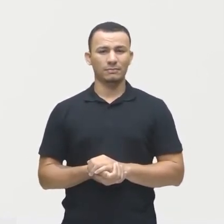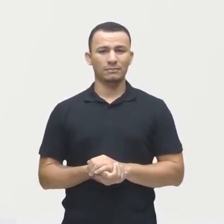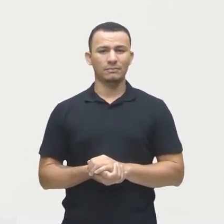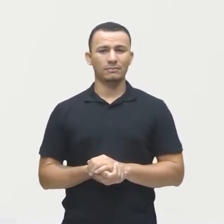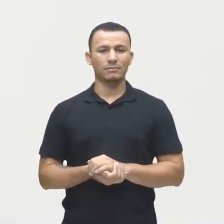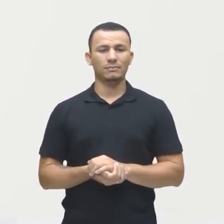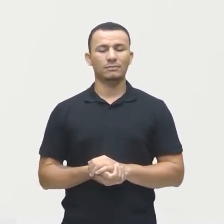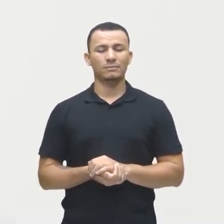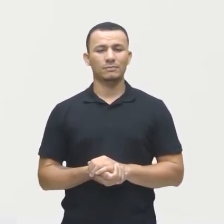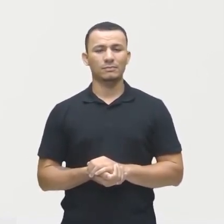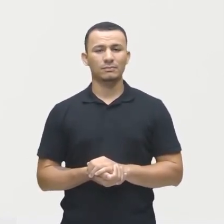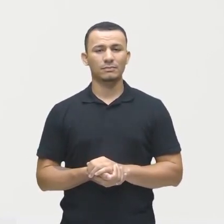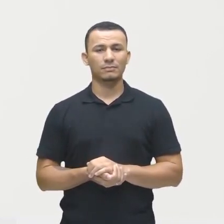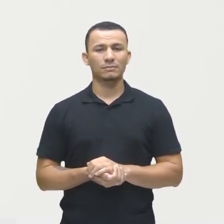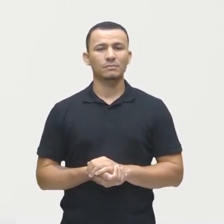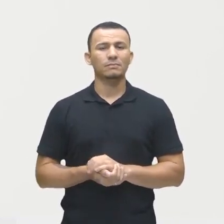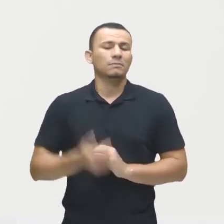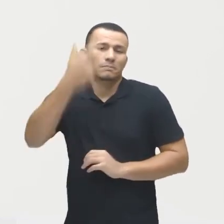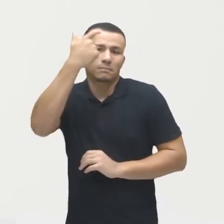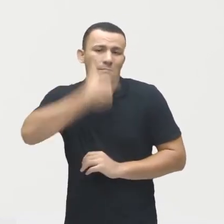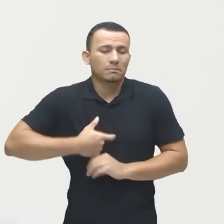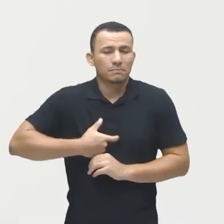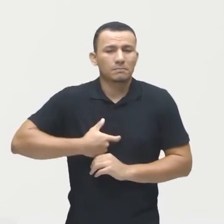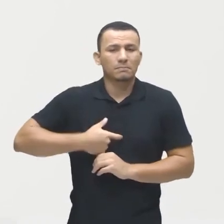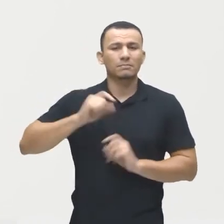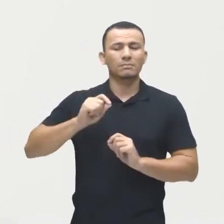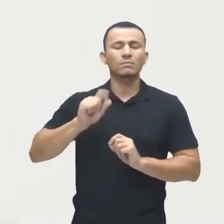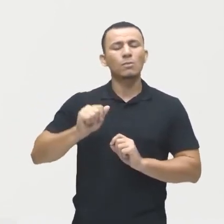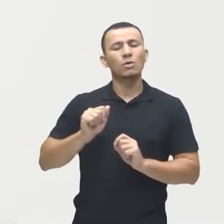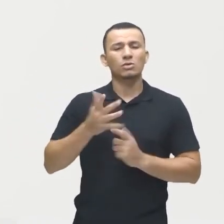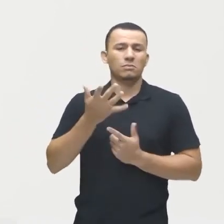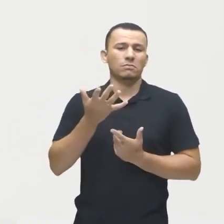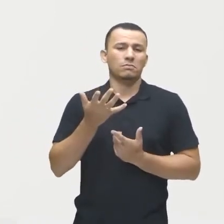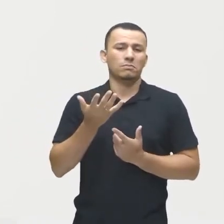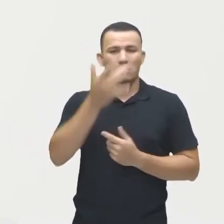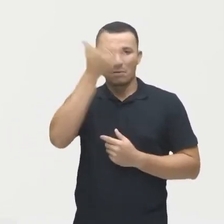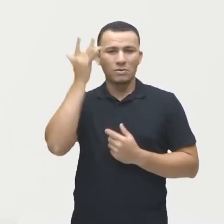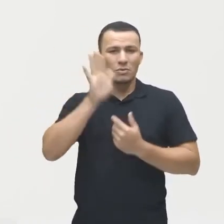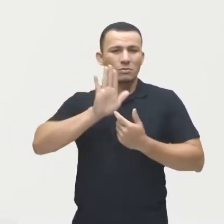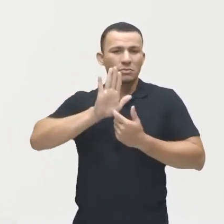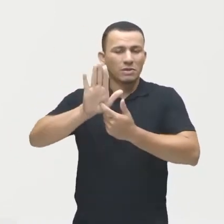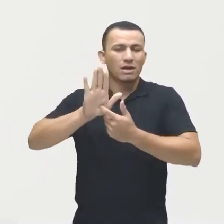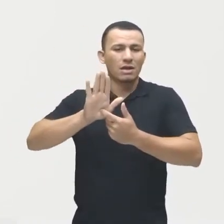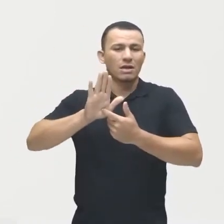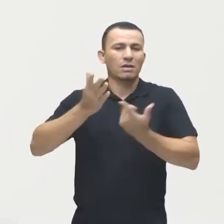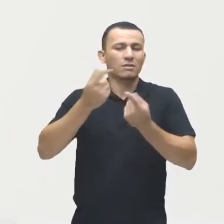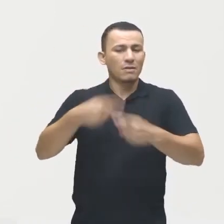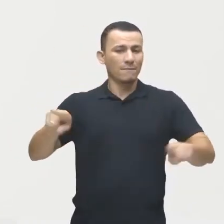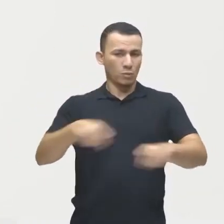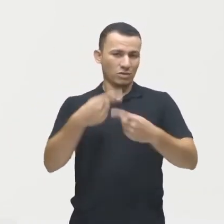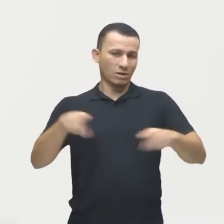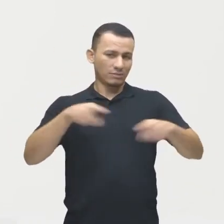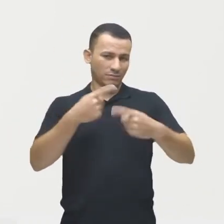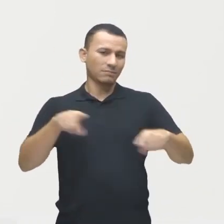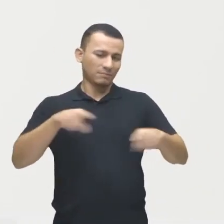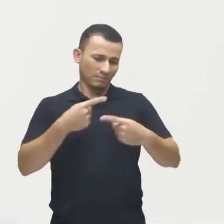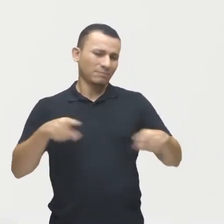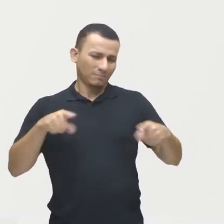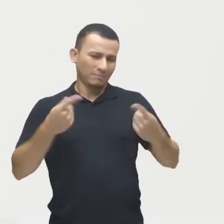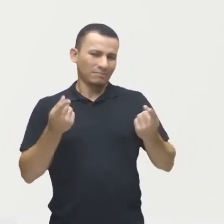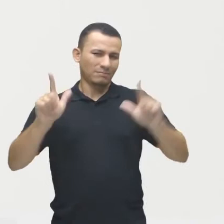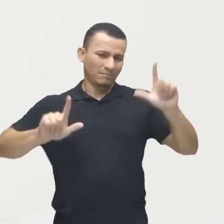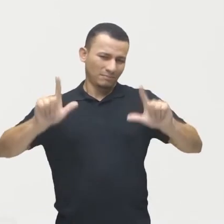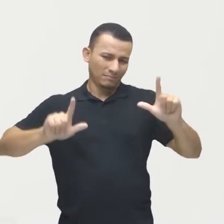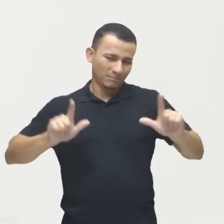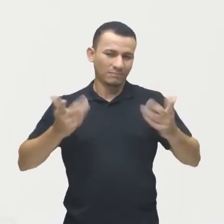Emissor pode ser o apresentador de um programa de música. Vamos dizer que nós estamos assistindo um programa de